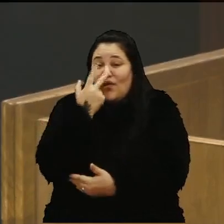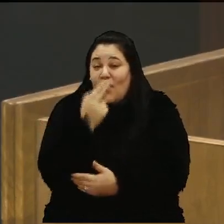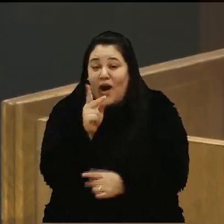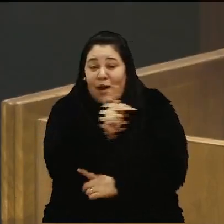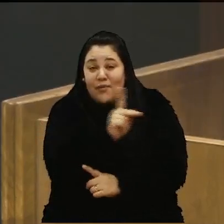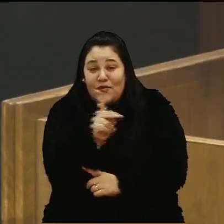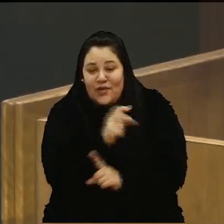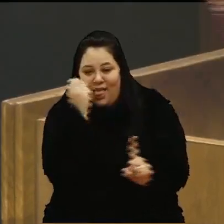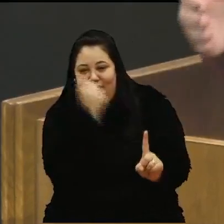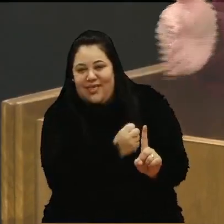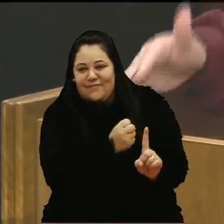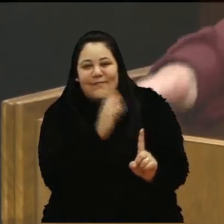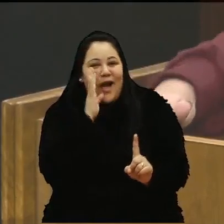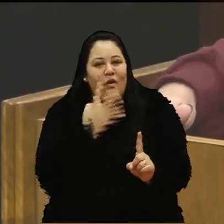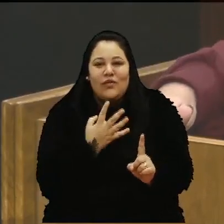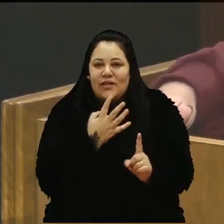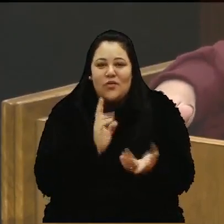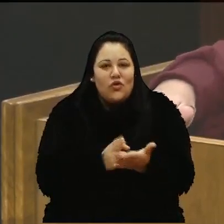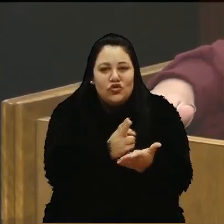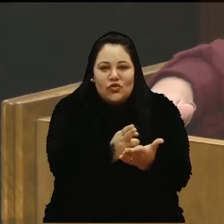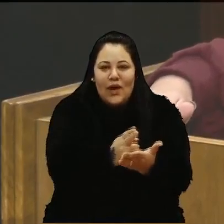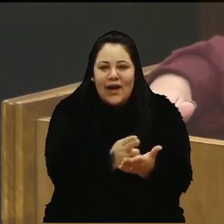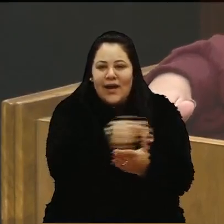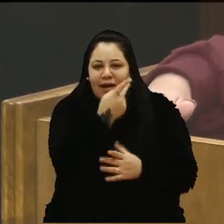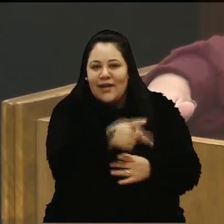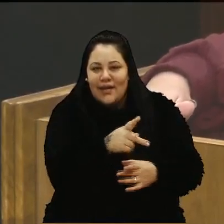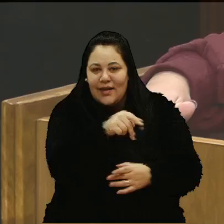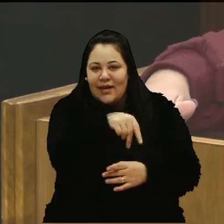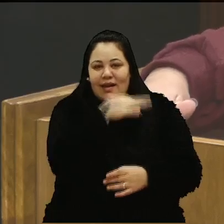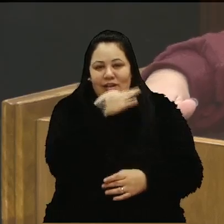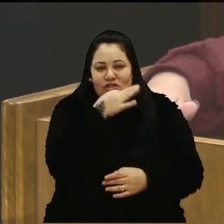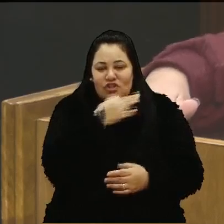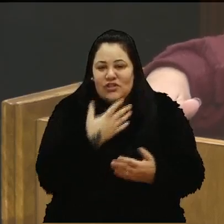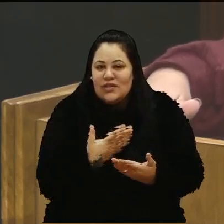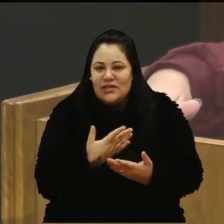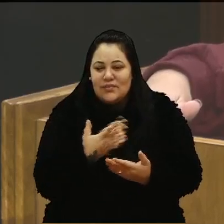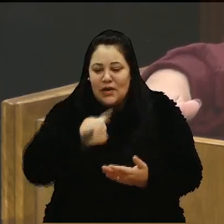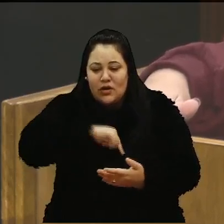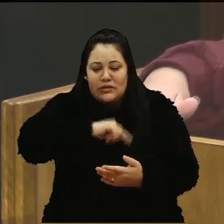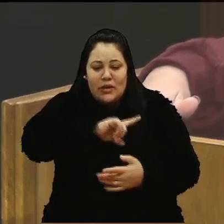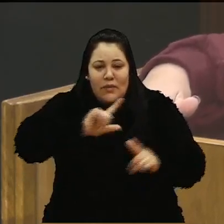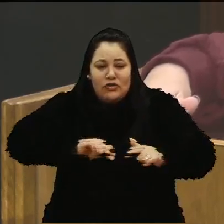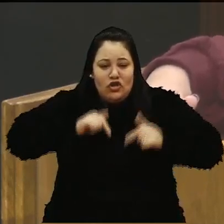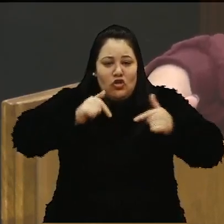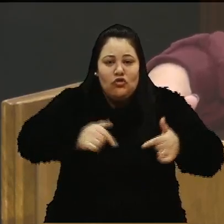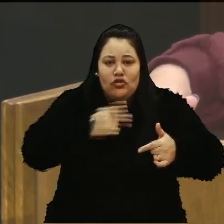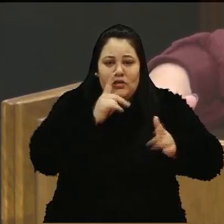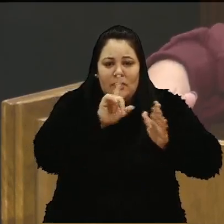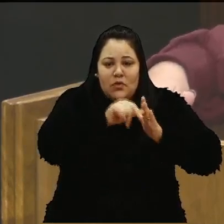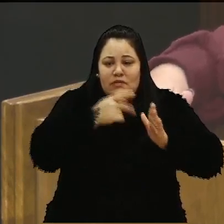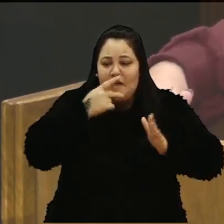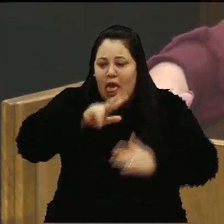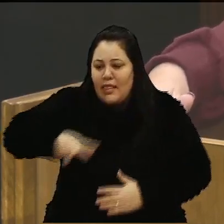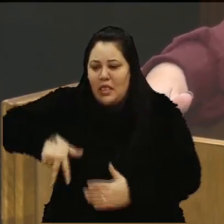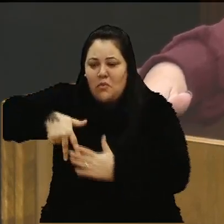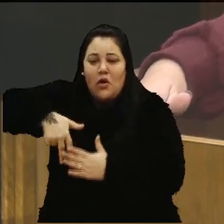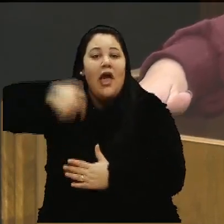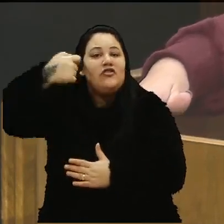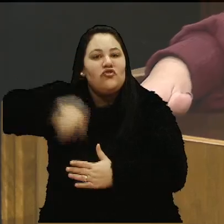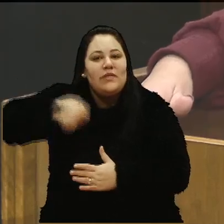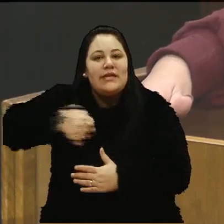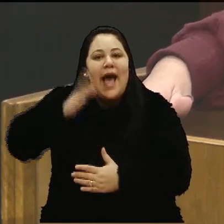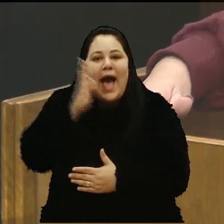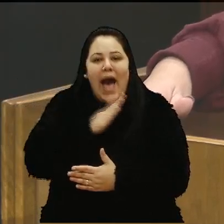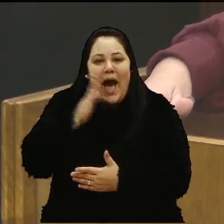Aline aconteçam seguidamente na nossa escola, na nossa cidade, para que a gente traga isso na tribuna. A gente precisa efetivamente